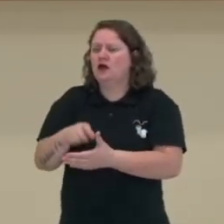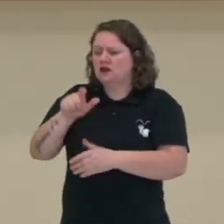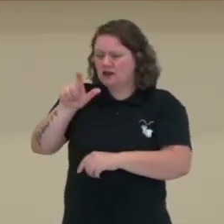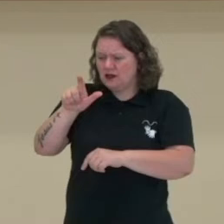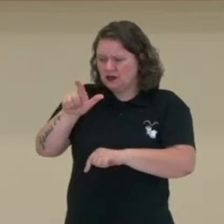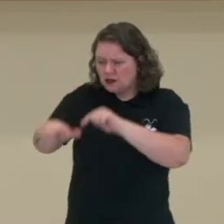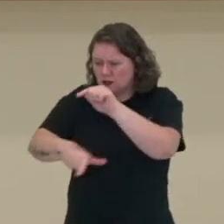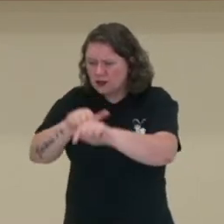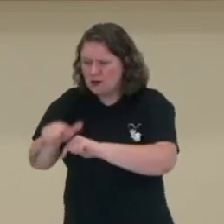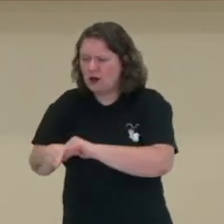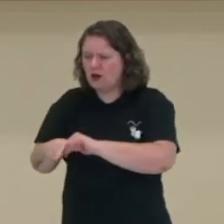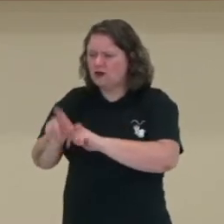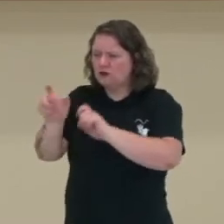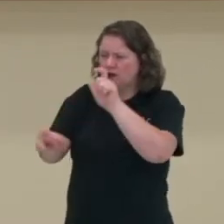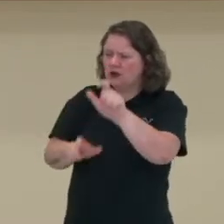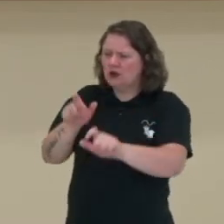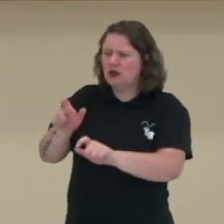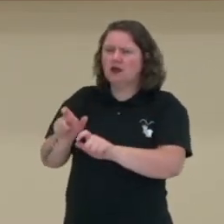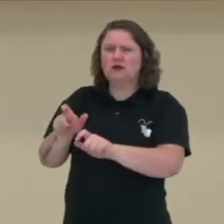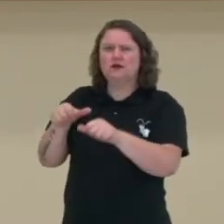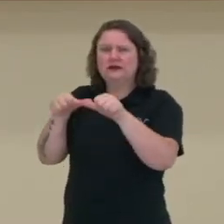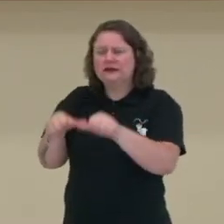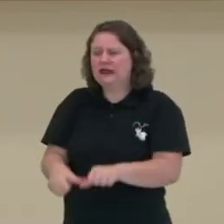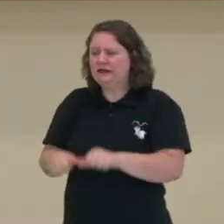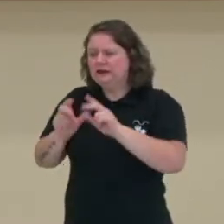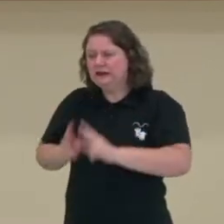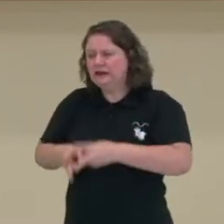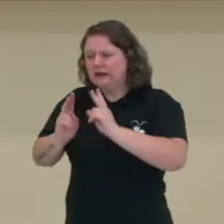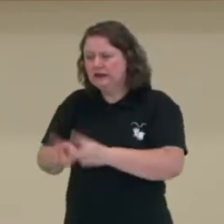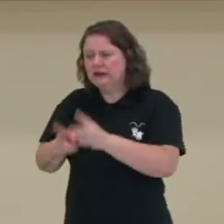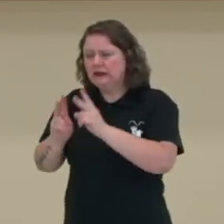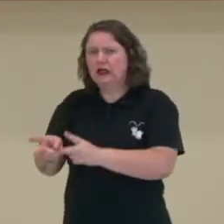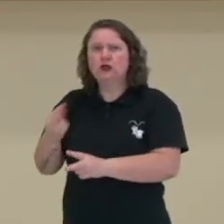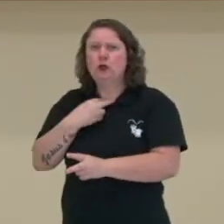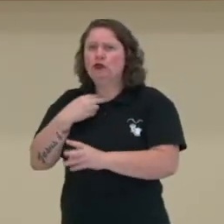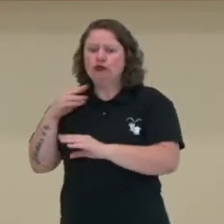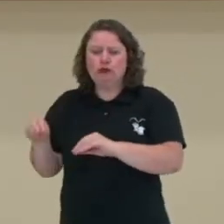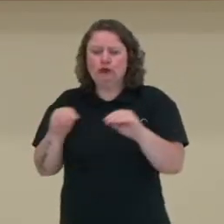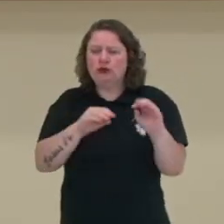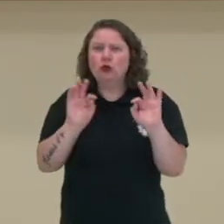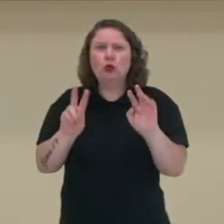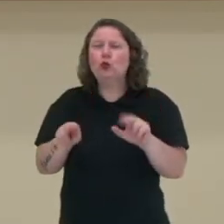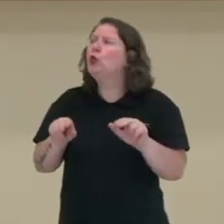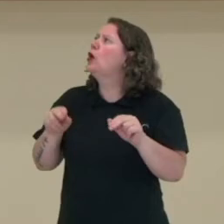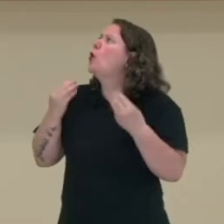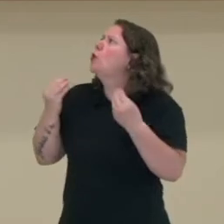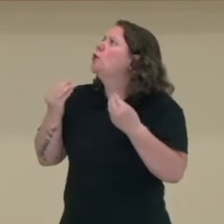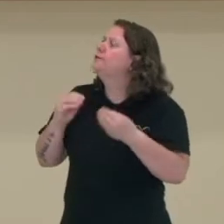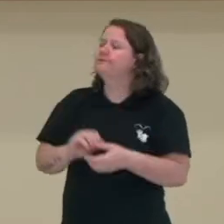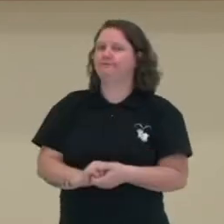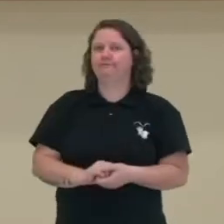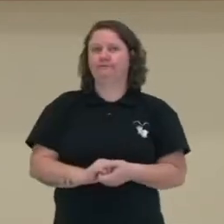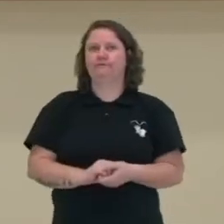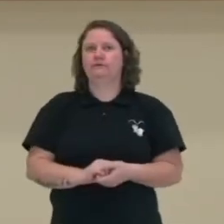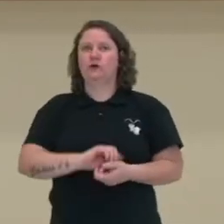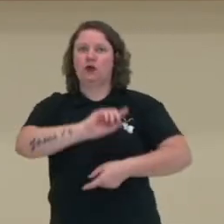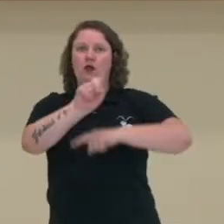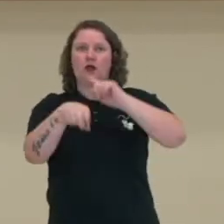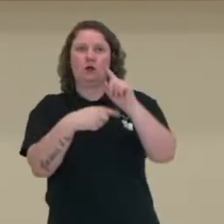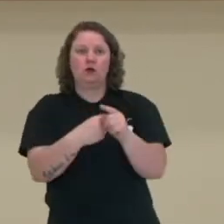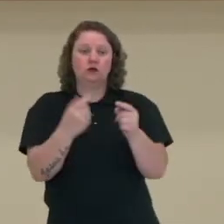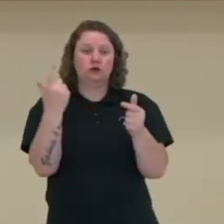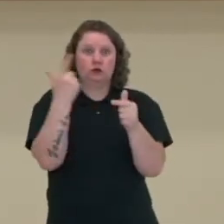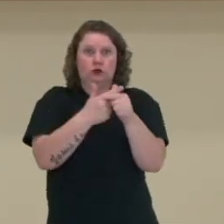presos, ou melhor, seres humanos, né? Homem e mulher, ficaram presos nessas terras? Logo após a crise do